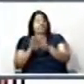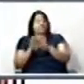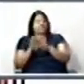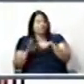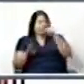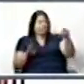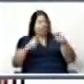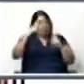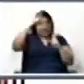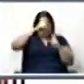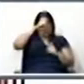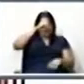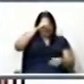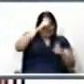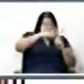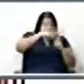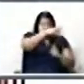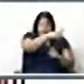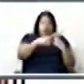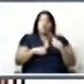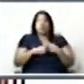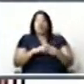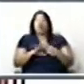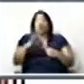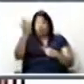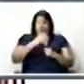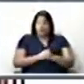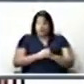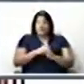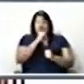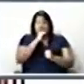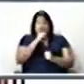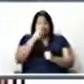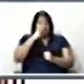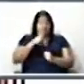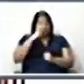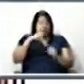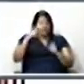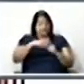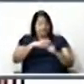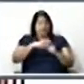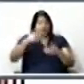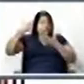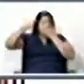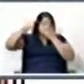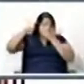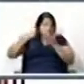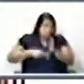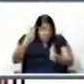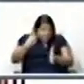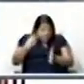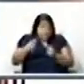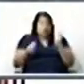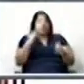a Vossa Excelência colocou essa médica, ela foi sequestrada a primeira vez e ela foi sequestrada a segunda. Mas o lado psicológico dessa médica,